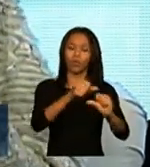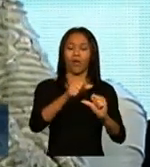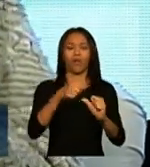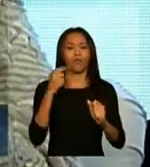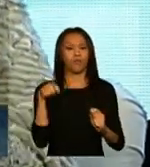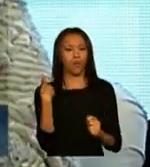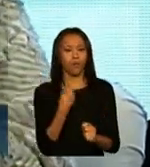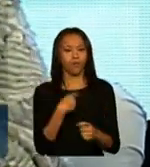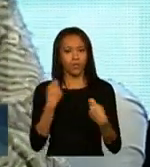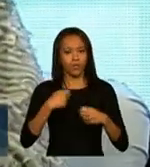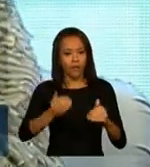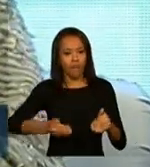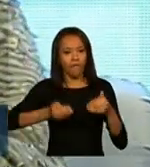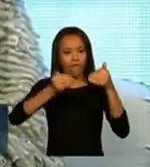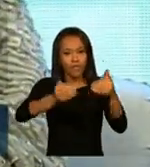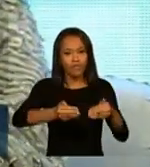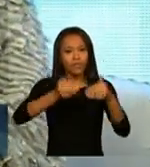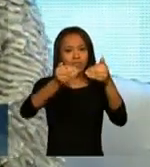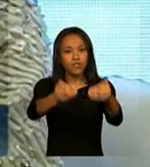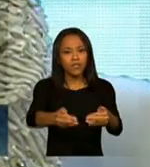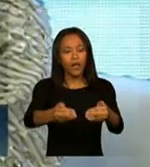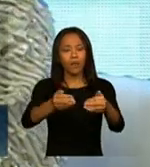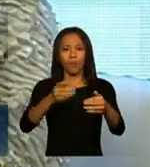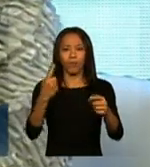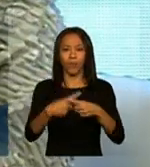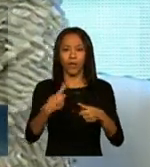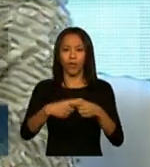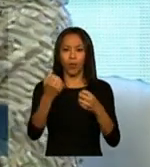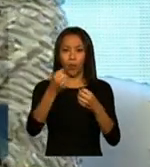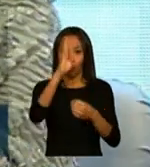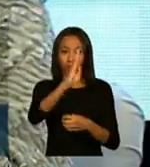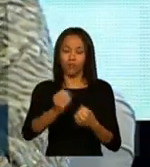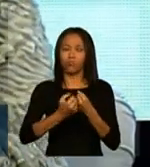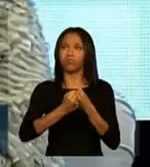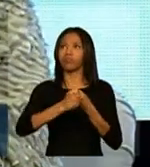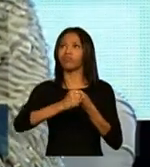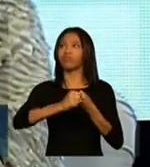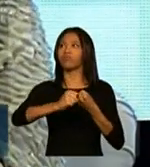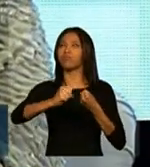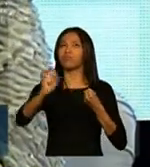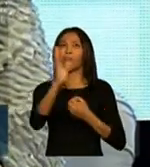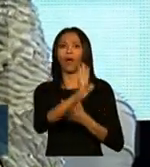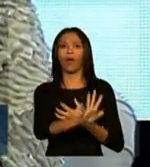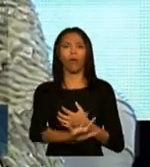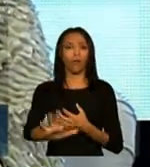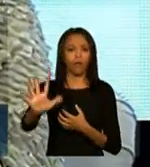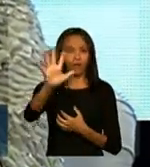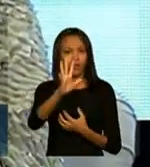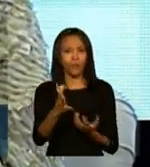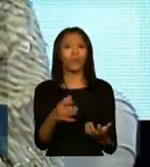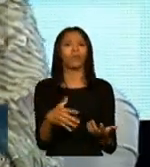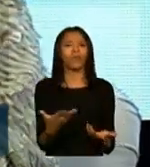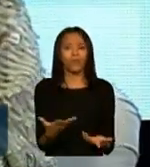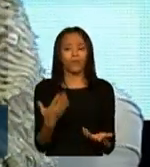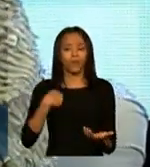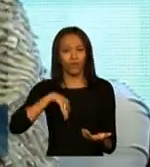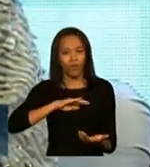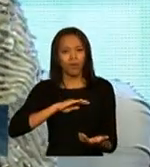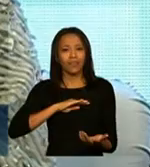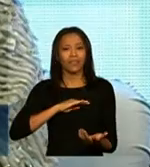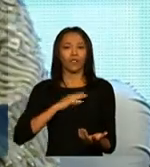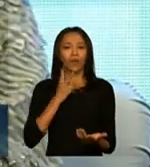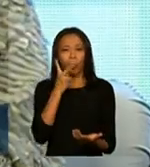que criar. Não basta para o tamanho do Brasil que nós queremos e para o tamanho da ousadia que nós queremos construir, sair